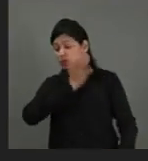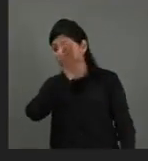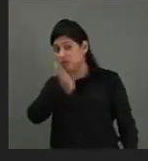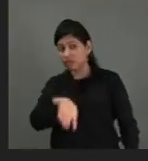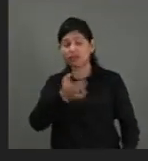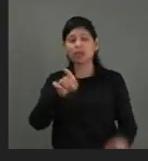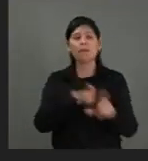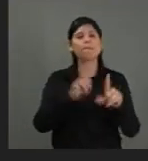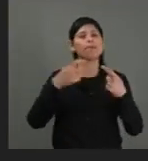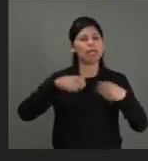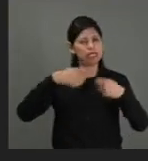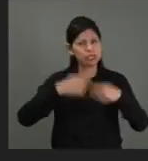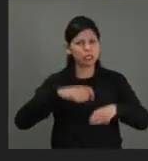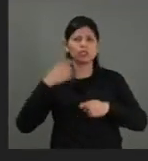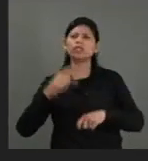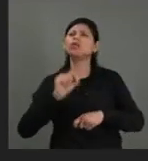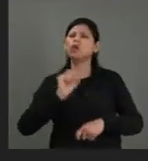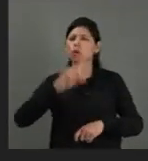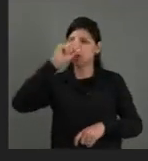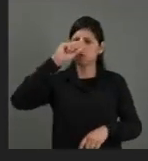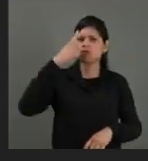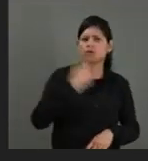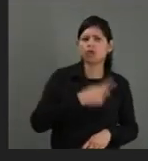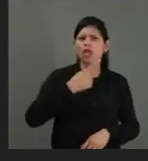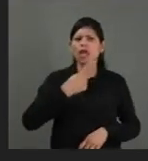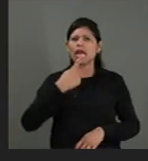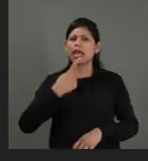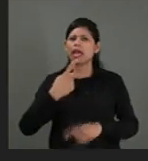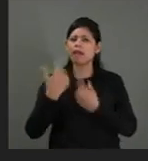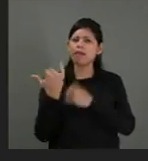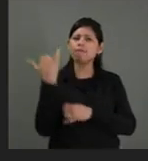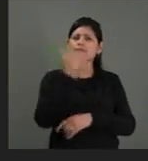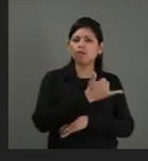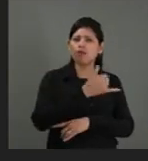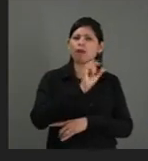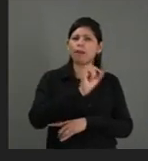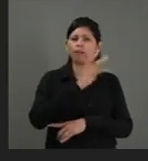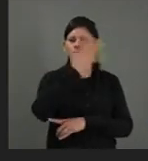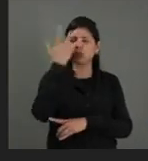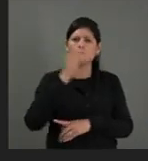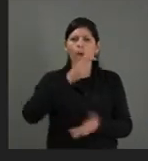precisa denunciar quem fez isso para que não ocorra contra as mulheres. Mas esse governo